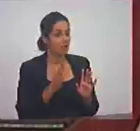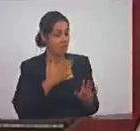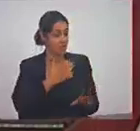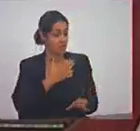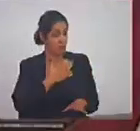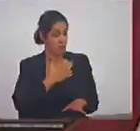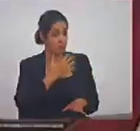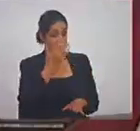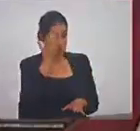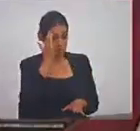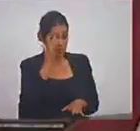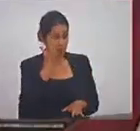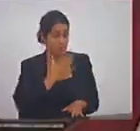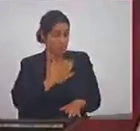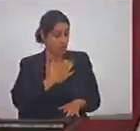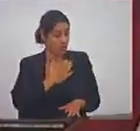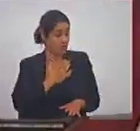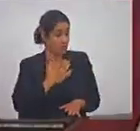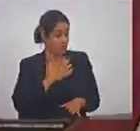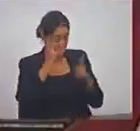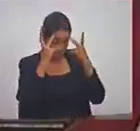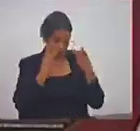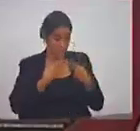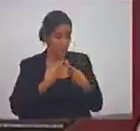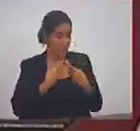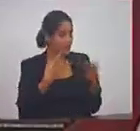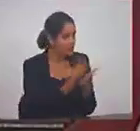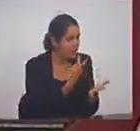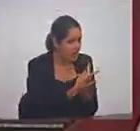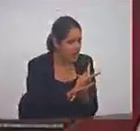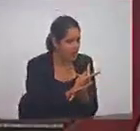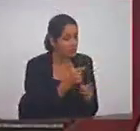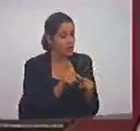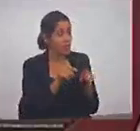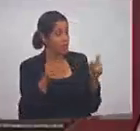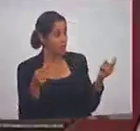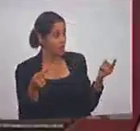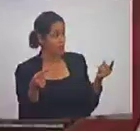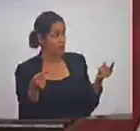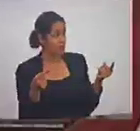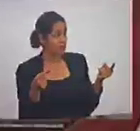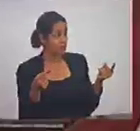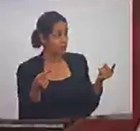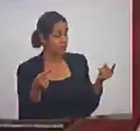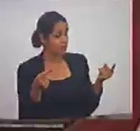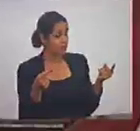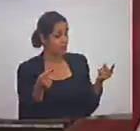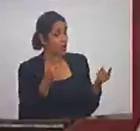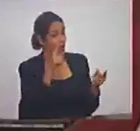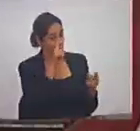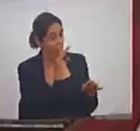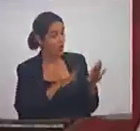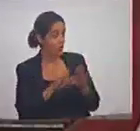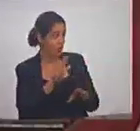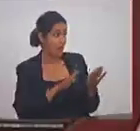bolso dele, foi resolver o problema da situação dele. Ele não está errado, ele está certo, só que não venha mais na vida, ou através de entrevista,